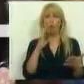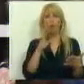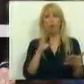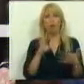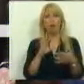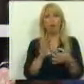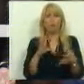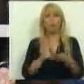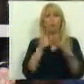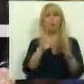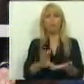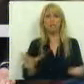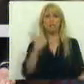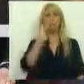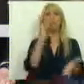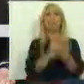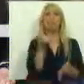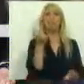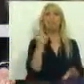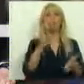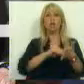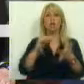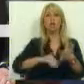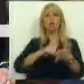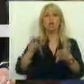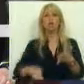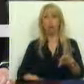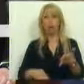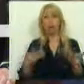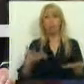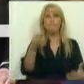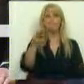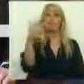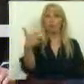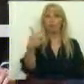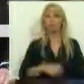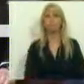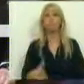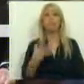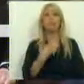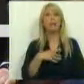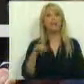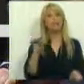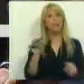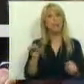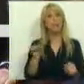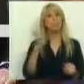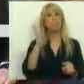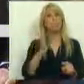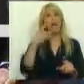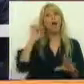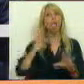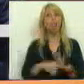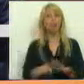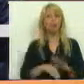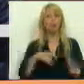financiamento. E, por último, a taxa de assinatura da atual PT. E gostaríamos que isso deva ser aprofundado, porque sempre